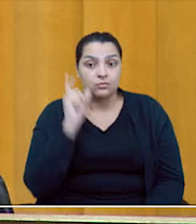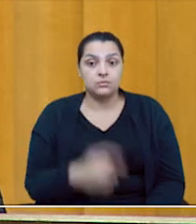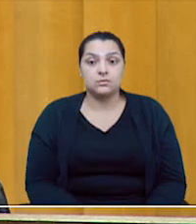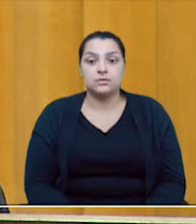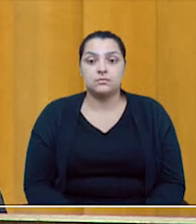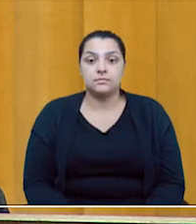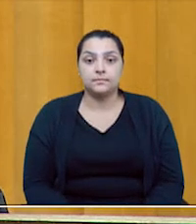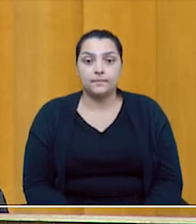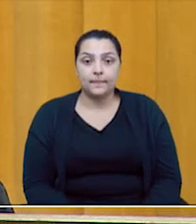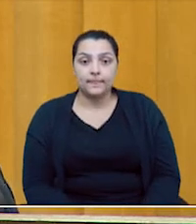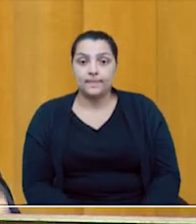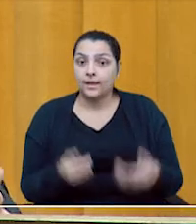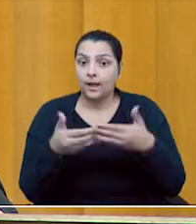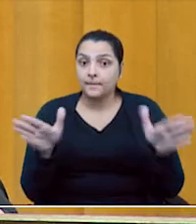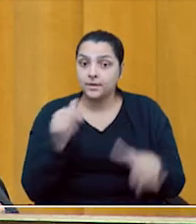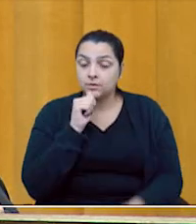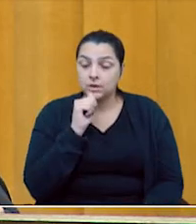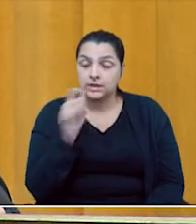Não foi aberto ao público.